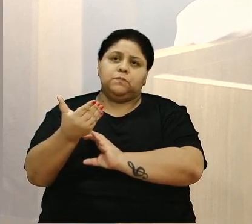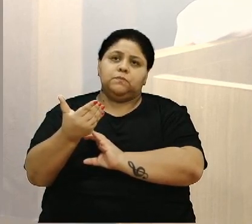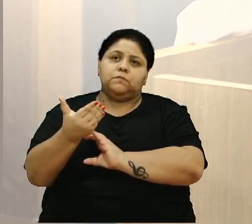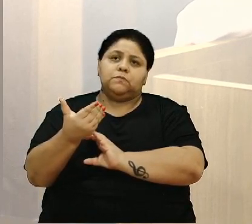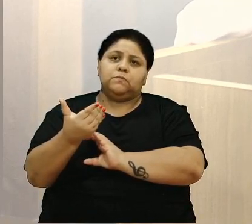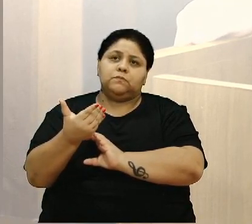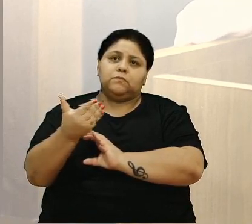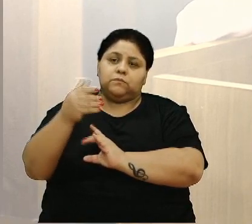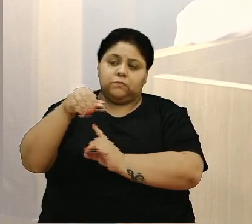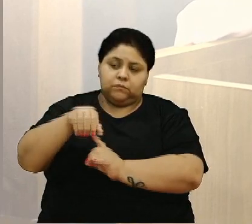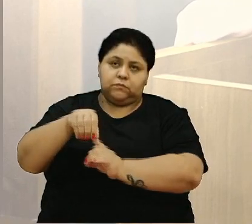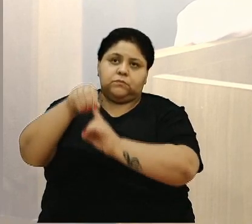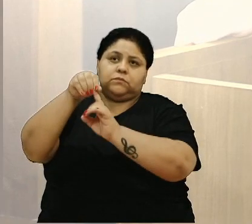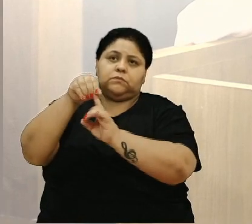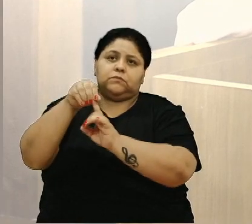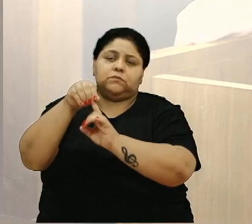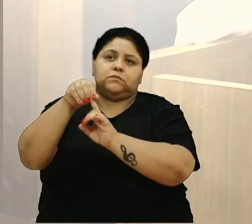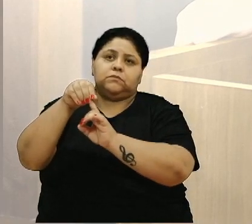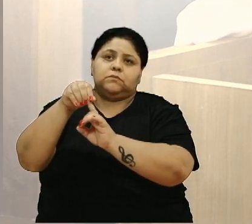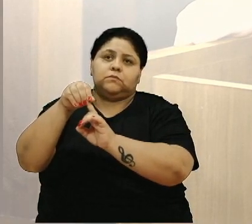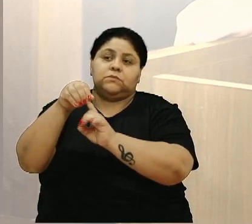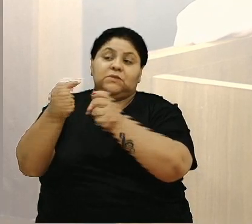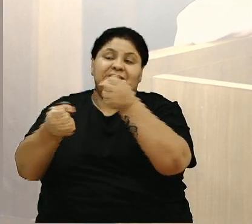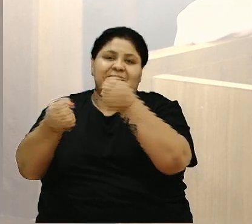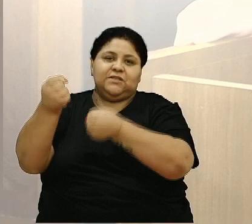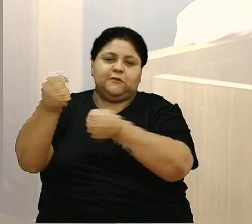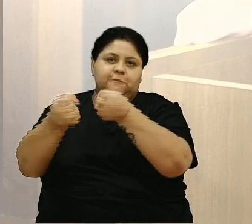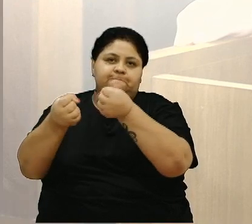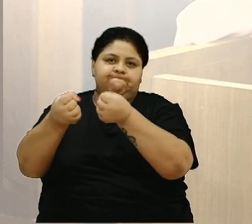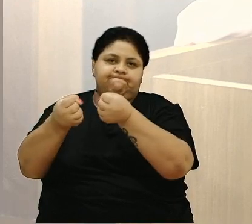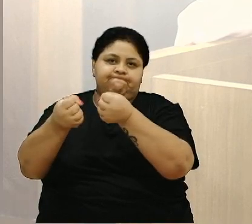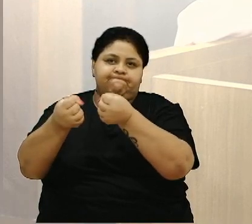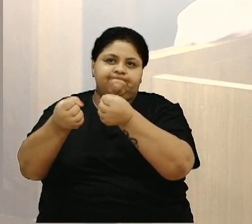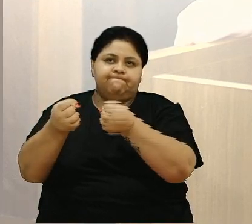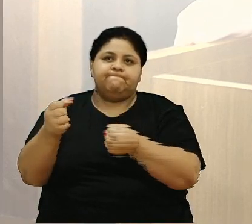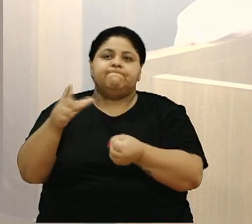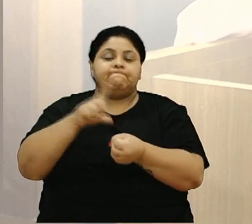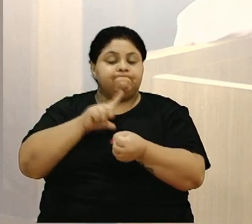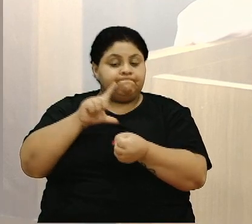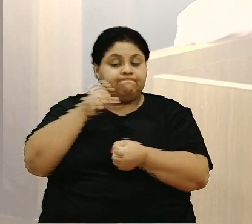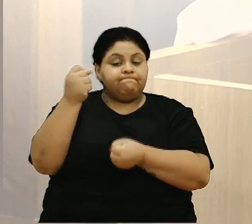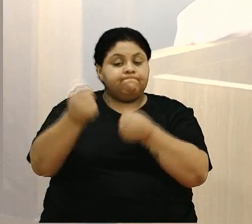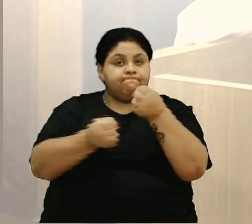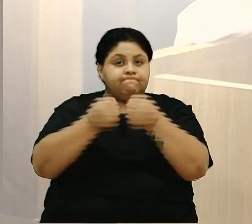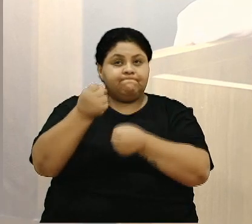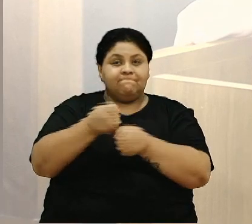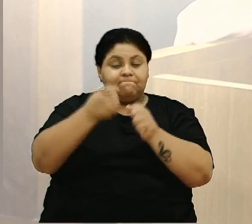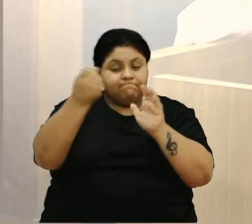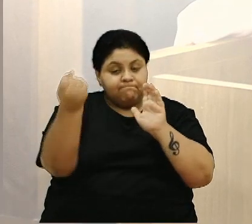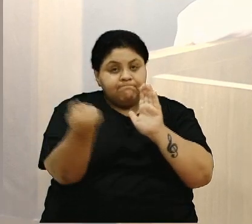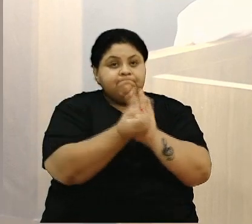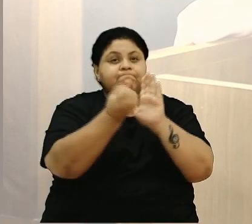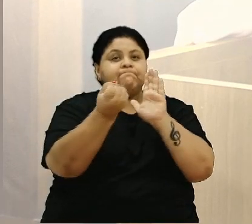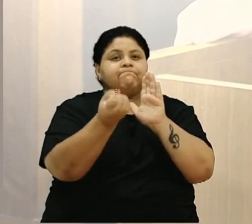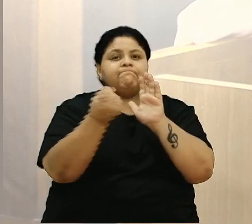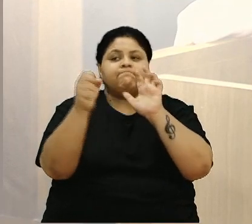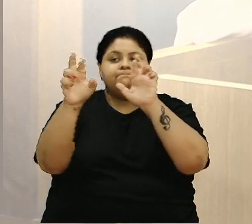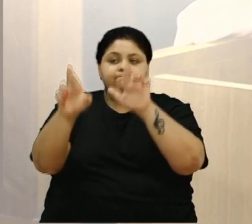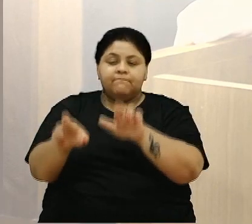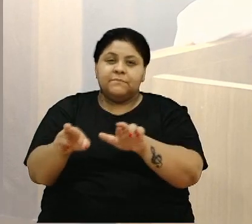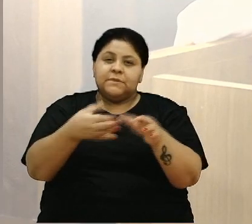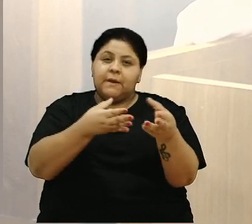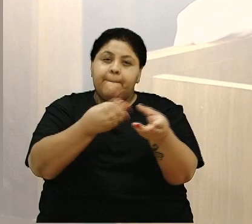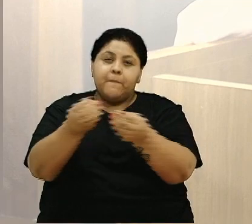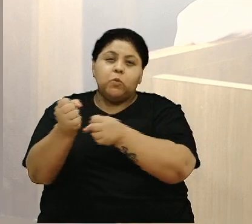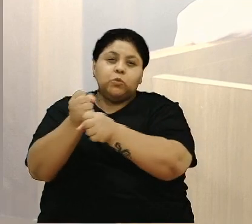sendo prioridade, é a questão do trânsito. Temos a questão do trânsito que impacta a nossa região há anos,